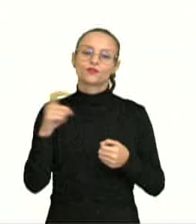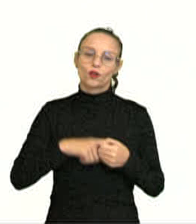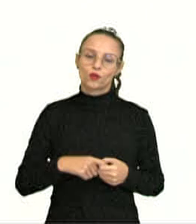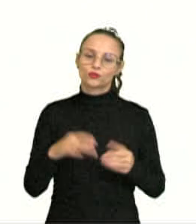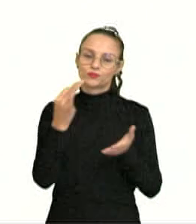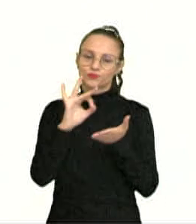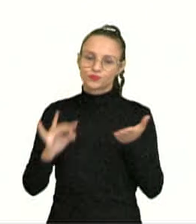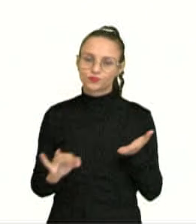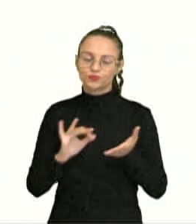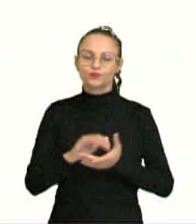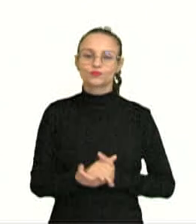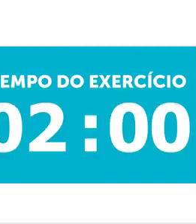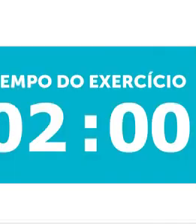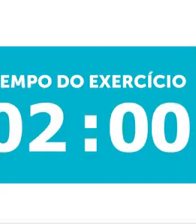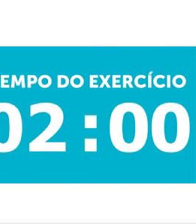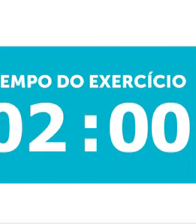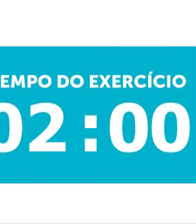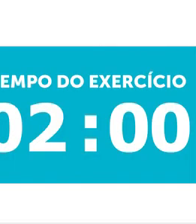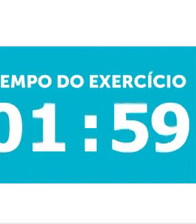conferir contigo.